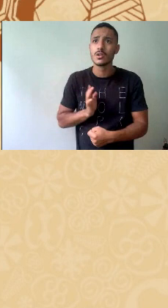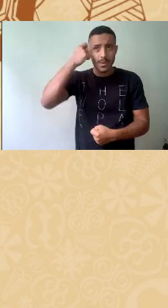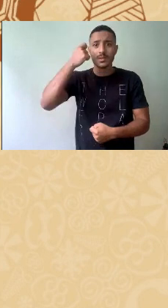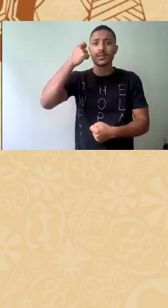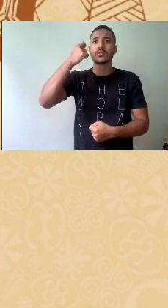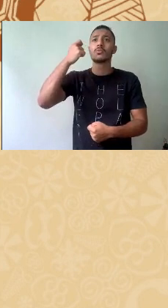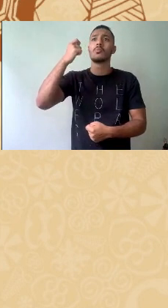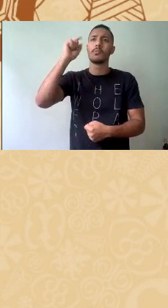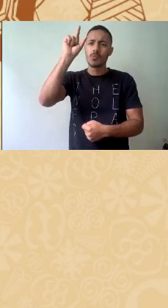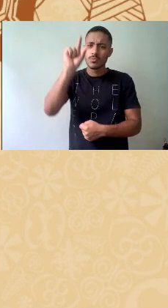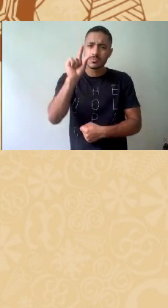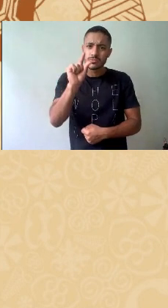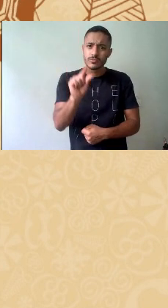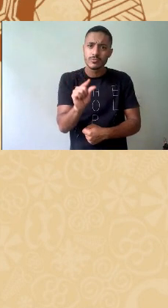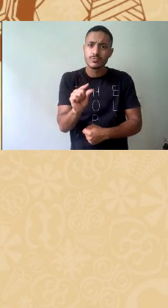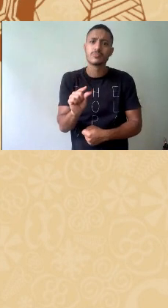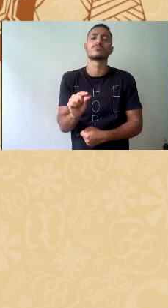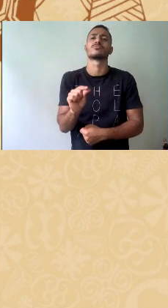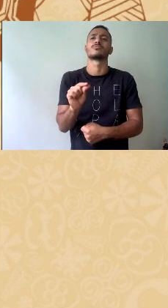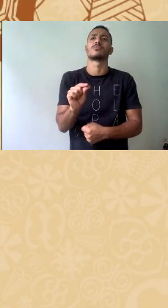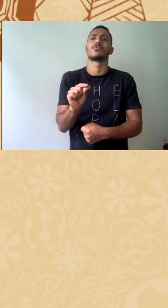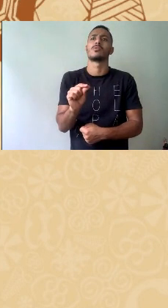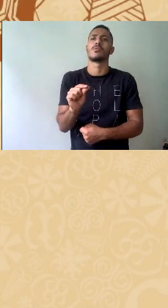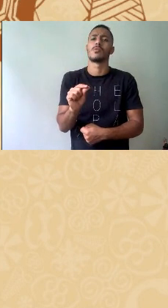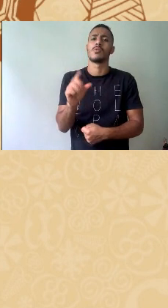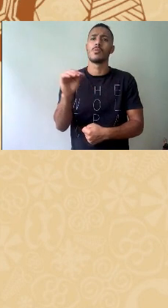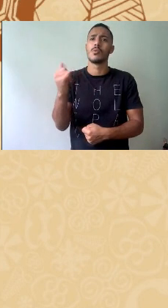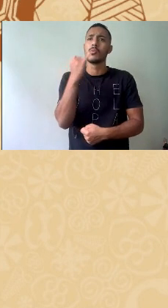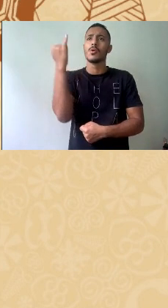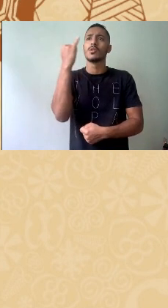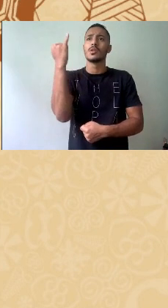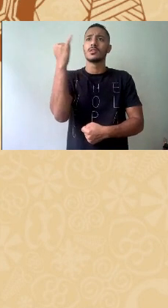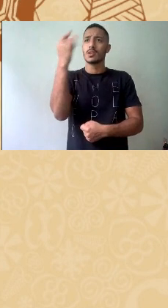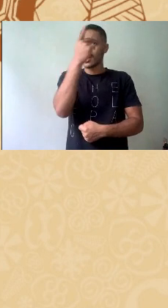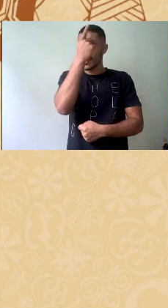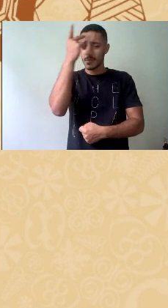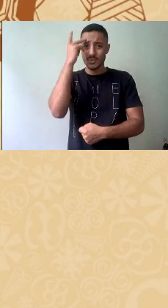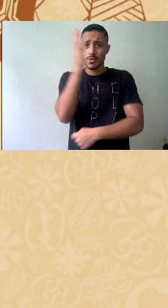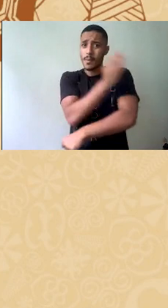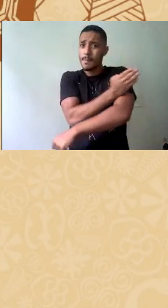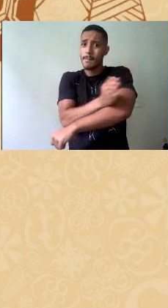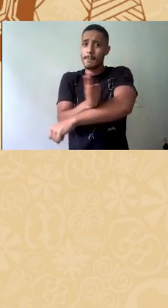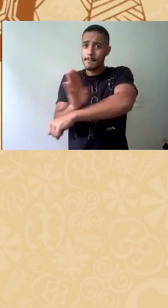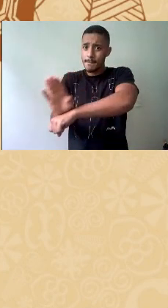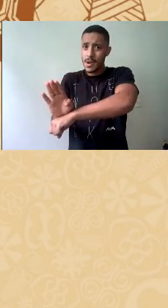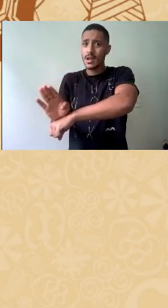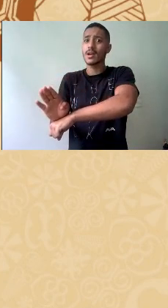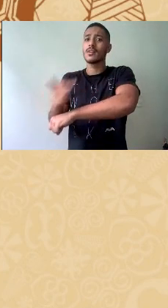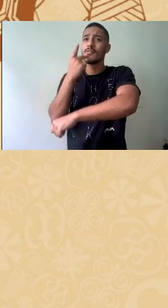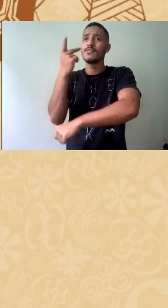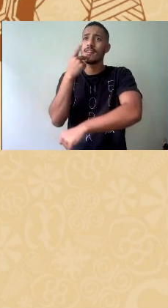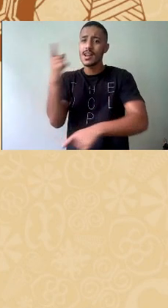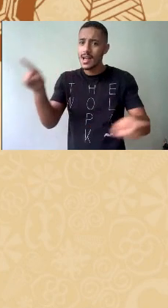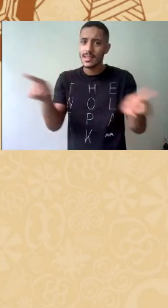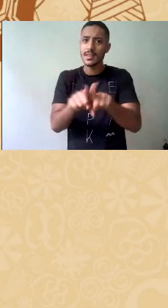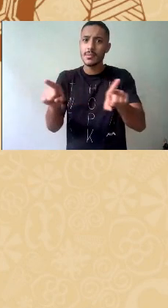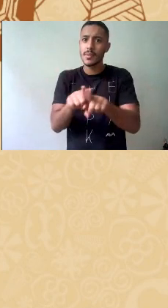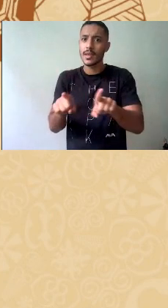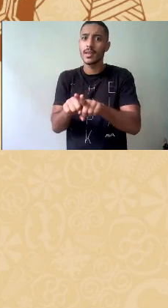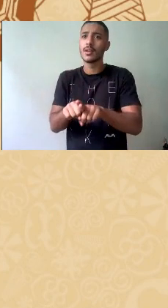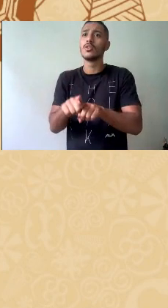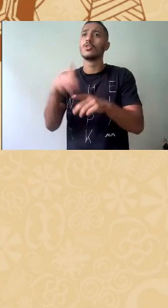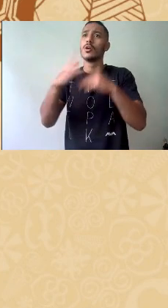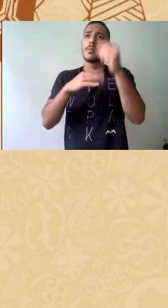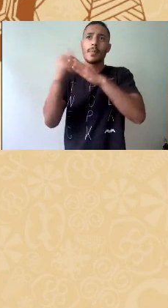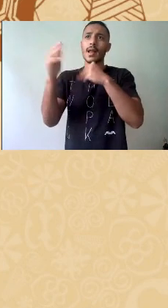né? Seria muito importante as pessoas brancas falarem também, né? Sobre as suas práticas antirracistas, se é